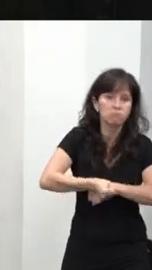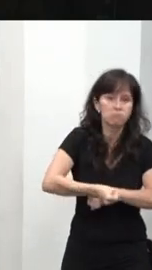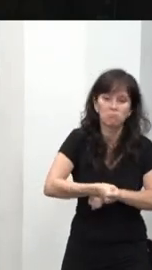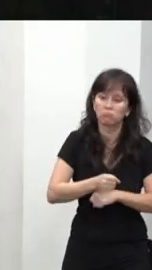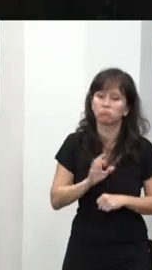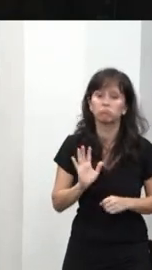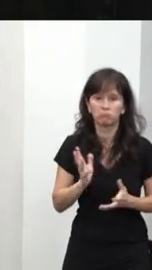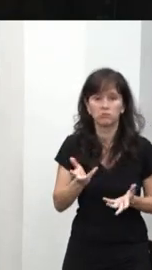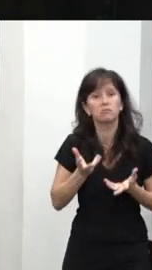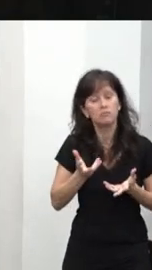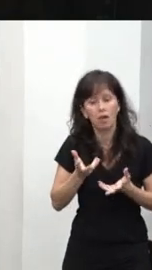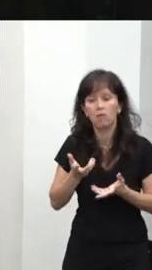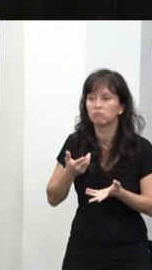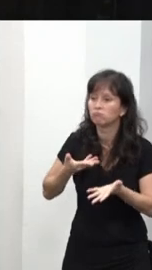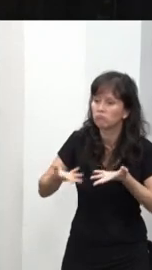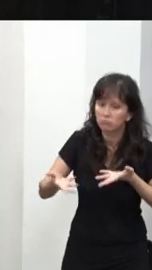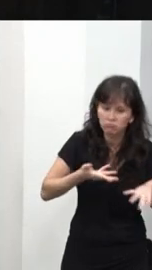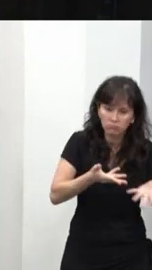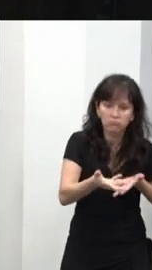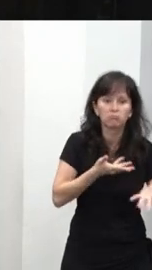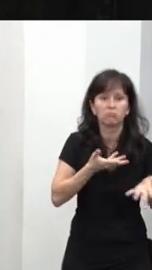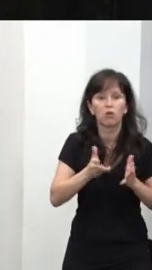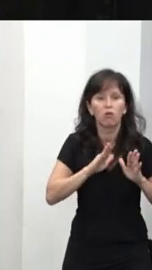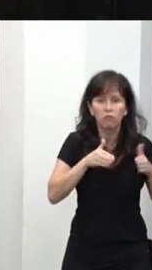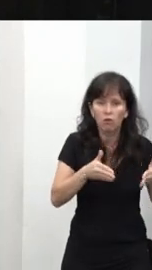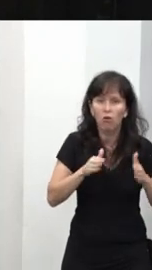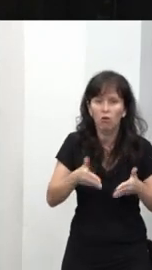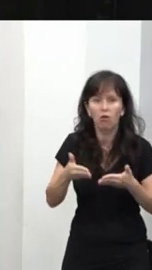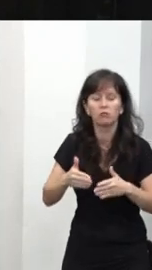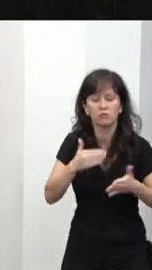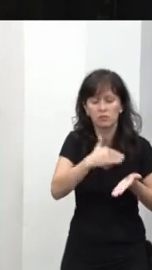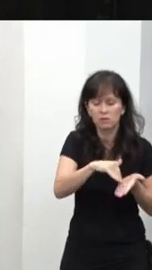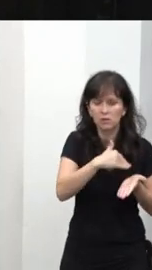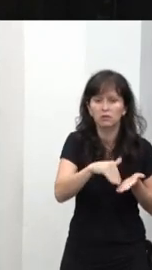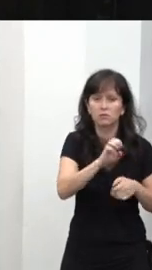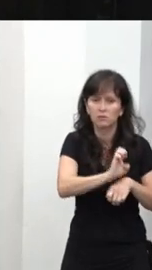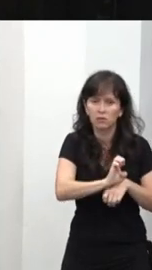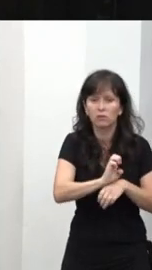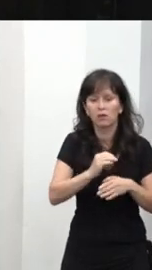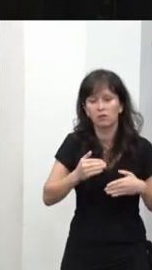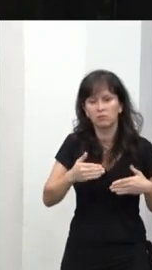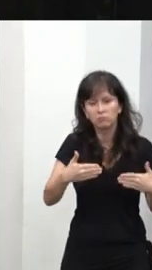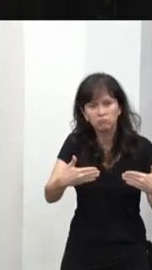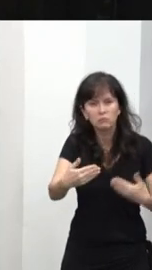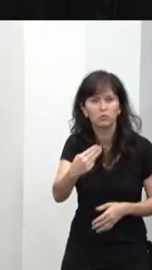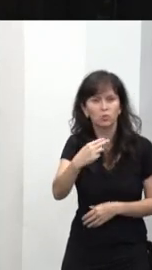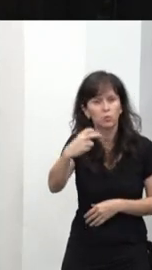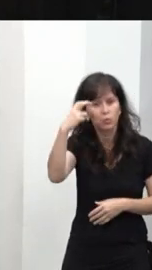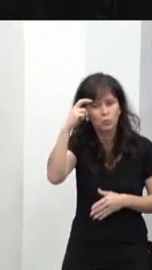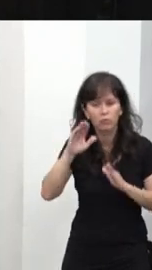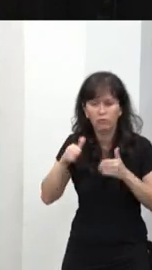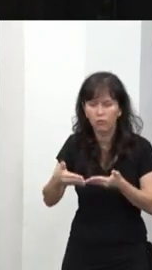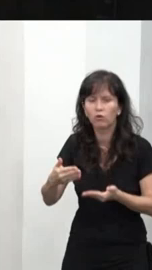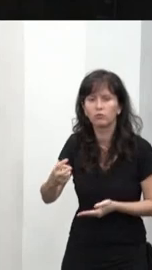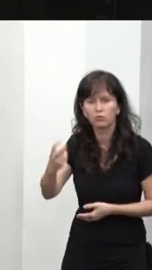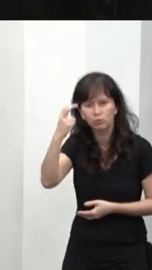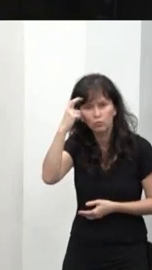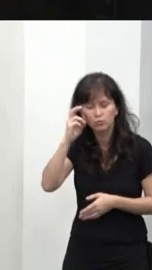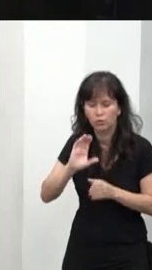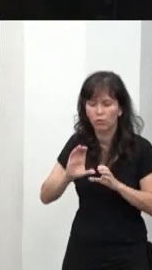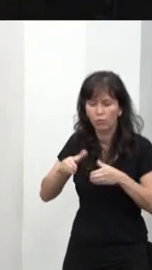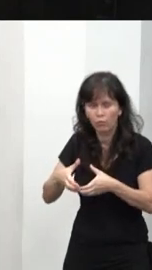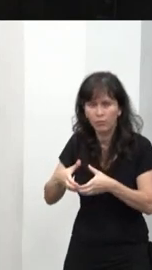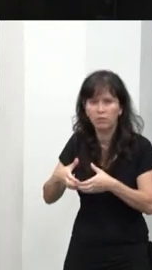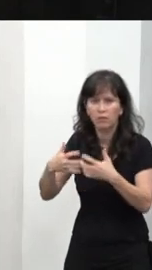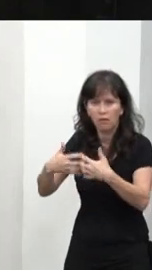gestores com fora do secretários estaduais e municipais de Cultura com o fórum dos conselhos de Cultura com os comitês